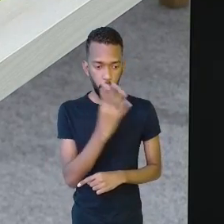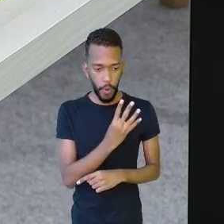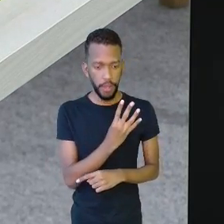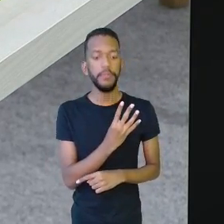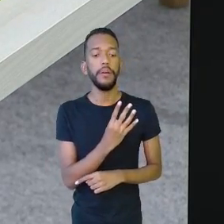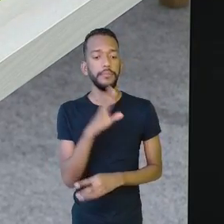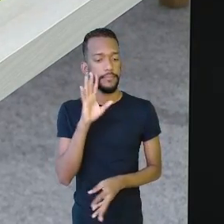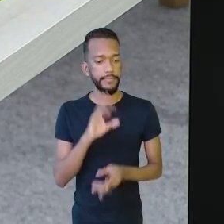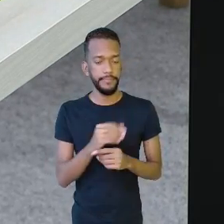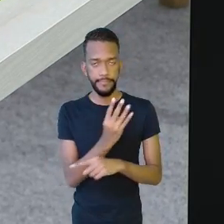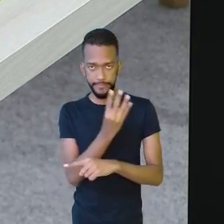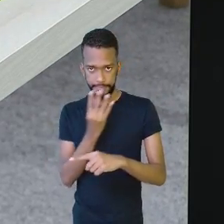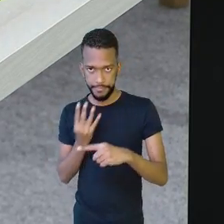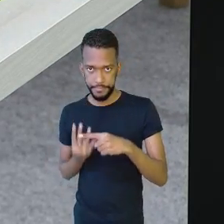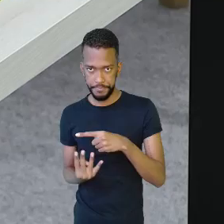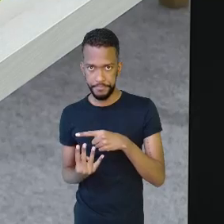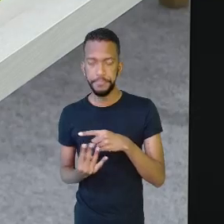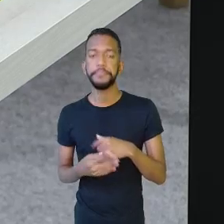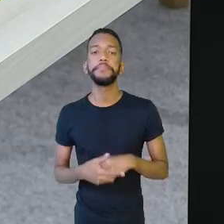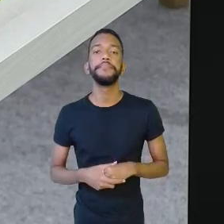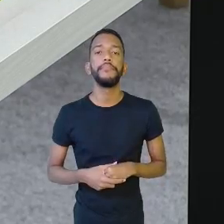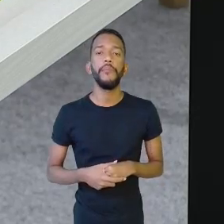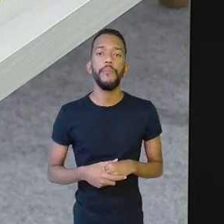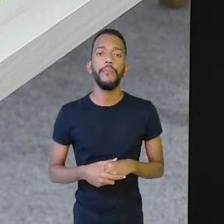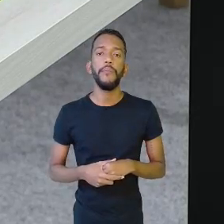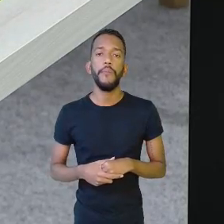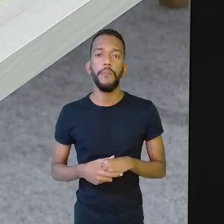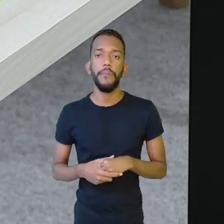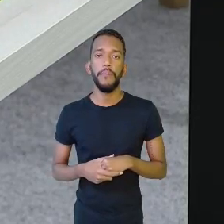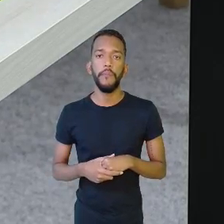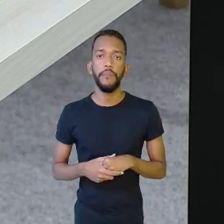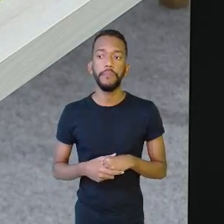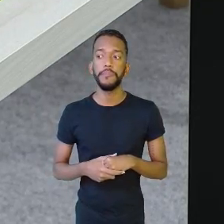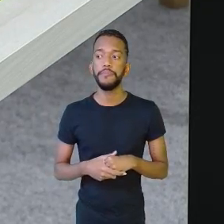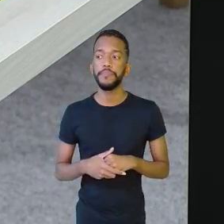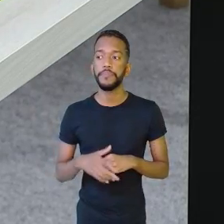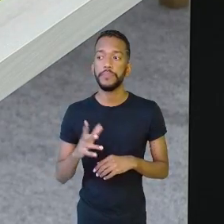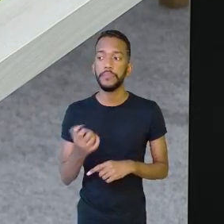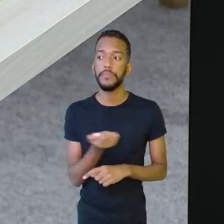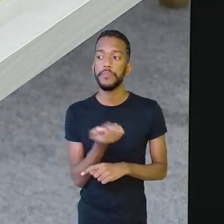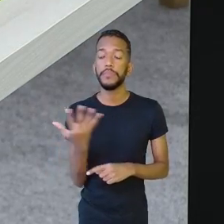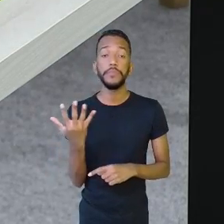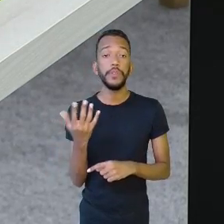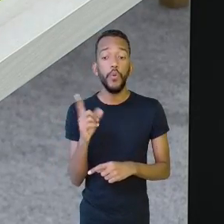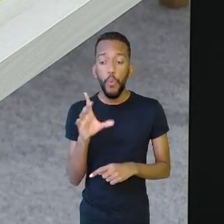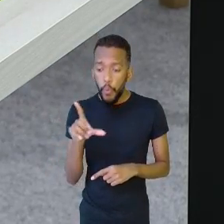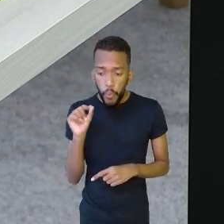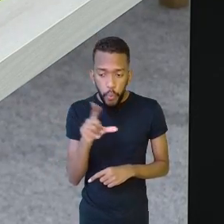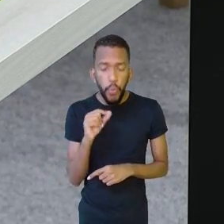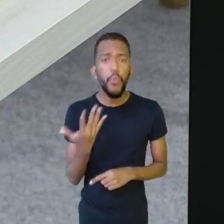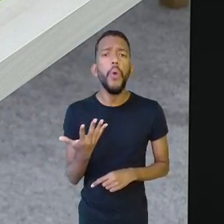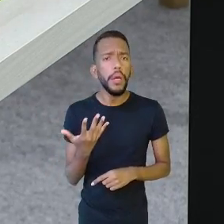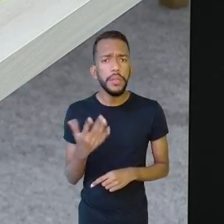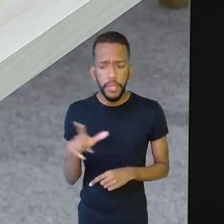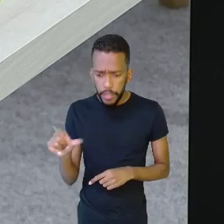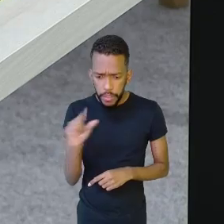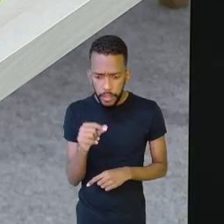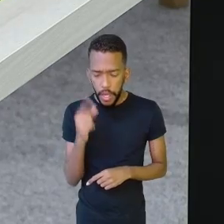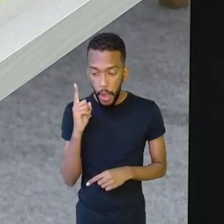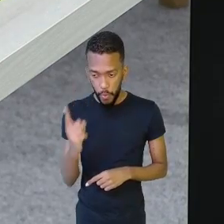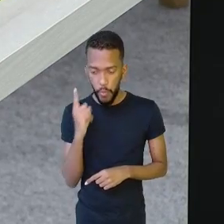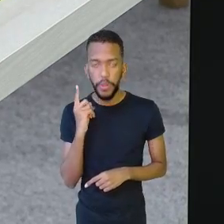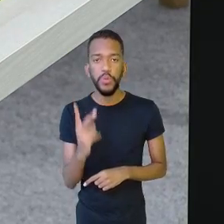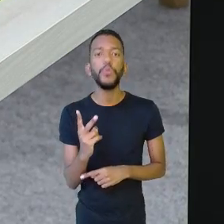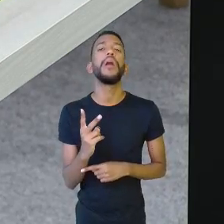no denominador. E quantas partes eu peguei do inteiro? Olha só, 1,